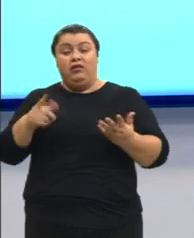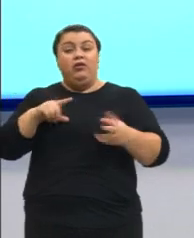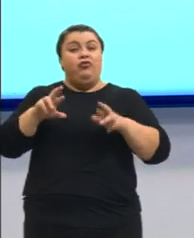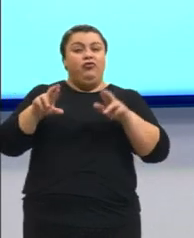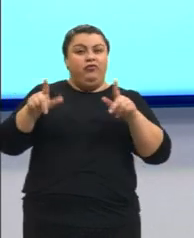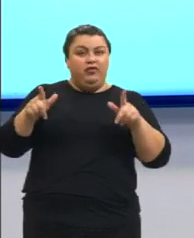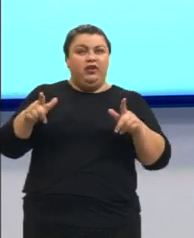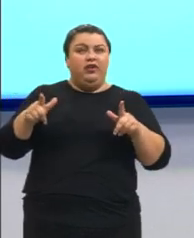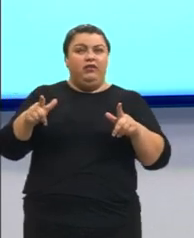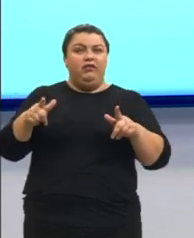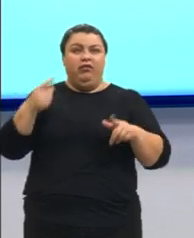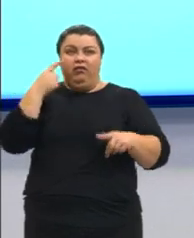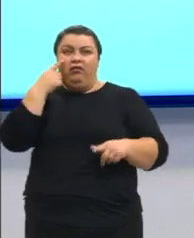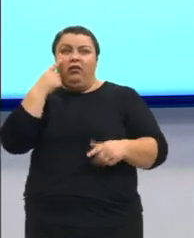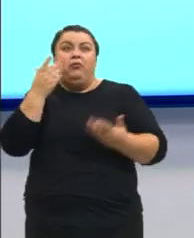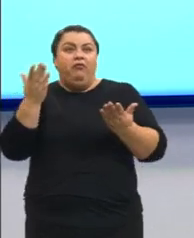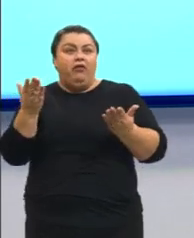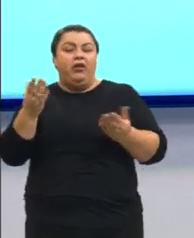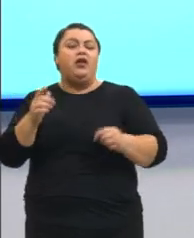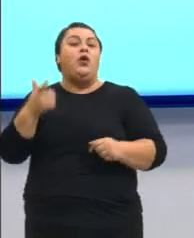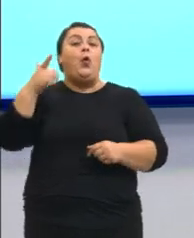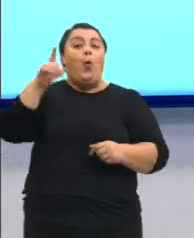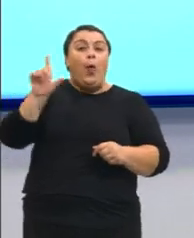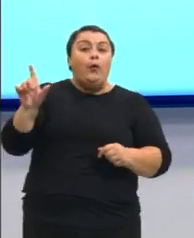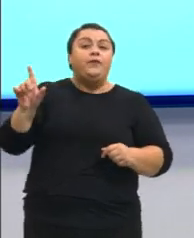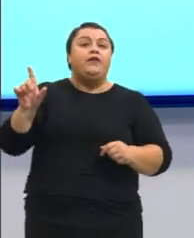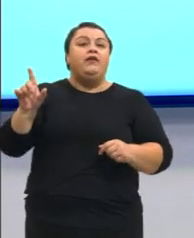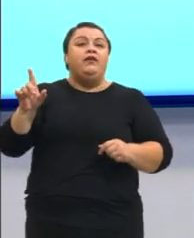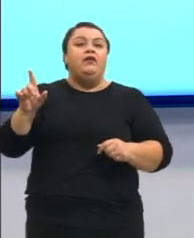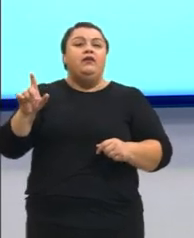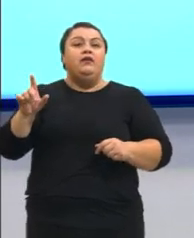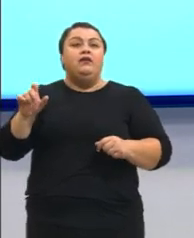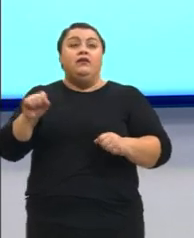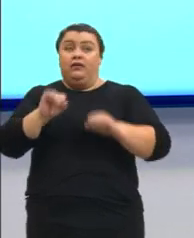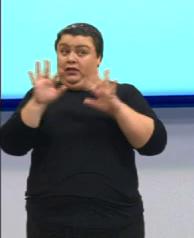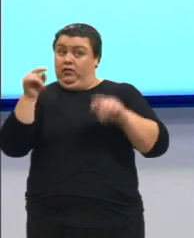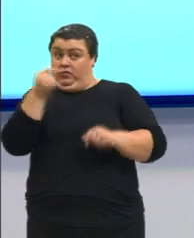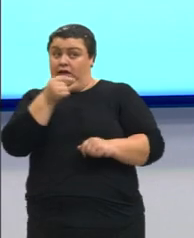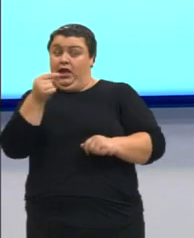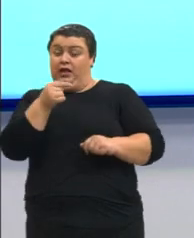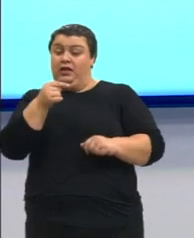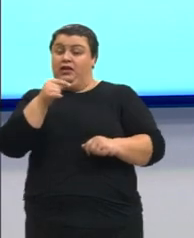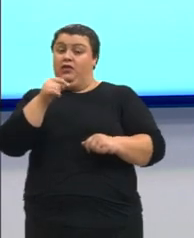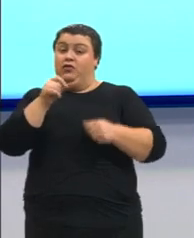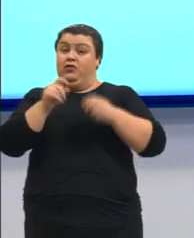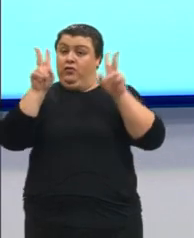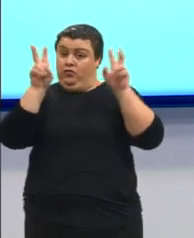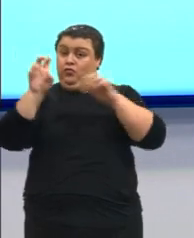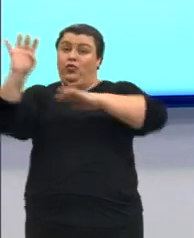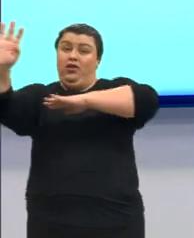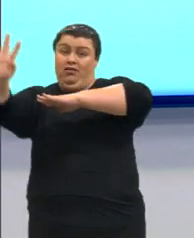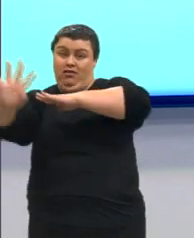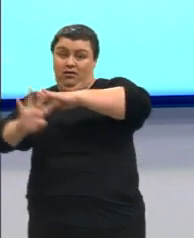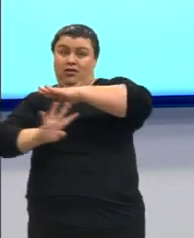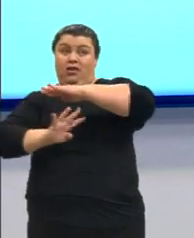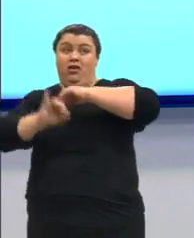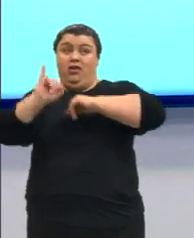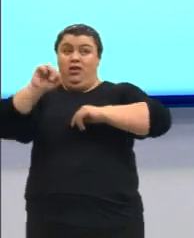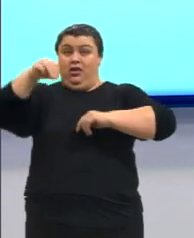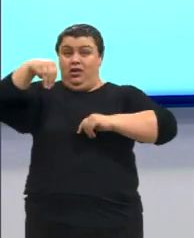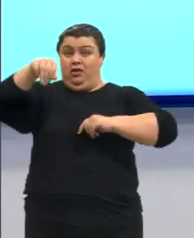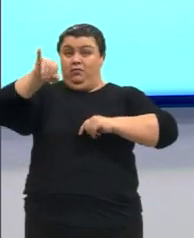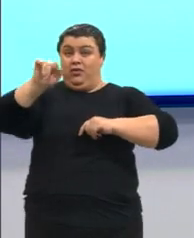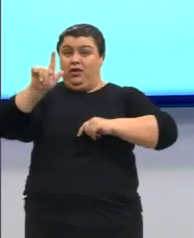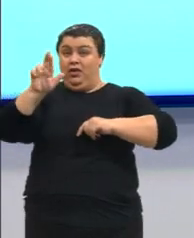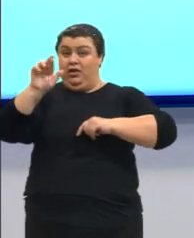diferença bem significativa e outra coisa que aqui é claro que a gente está falando de imigração Tá mas